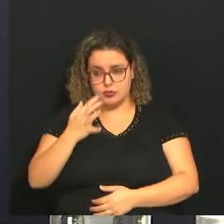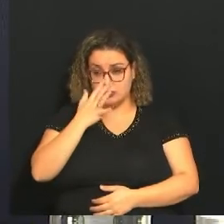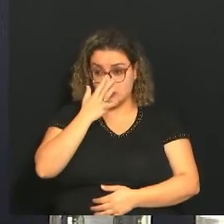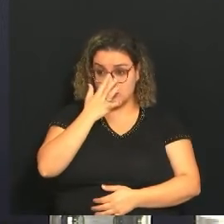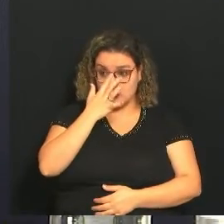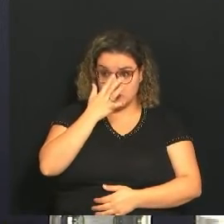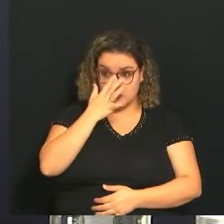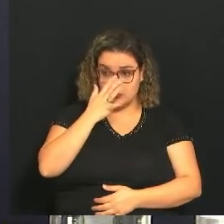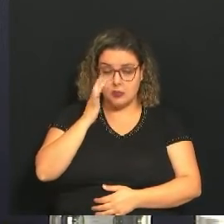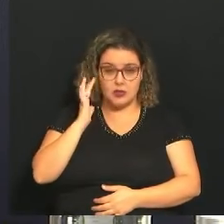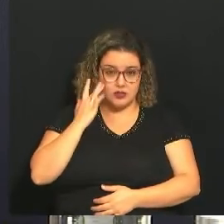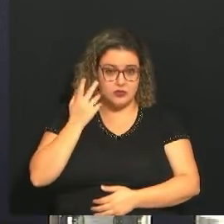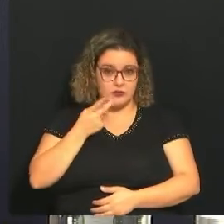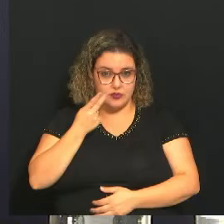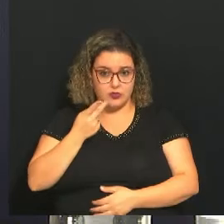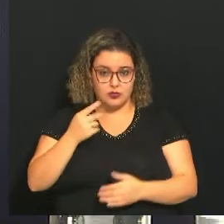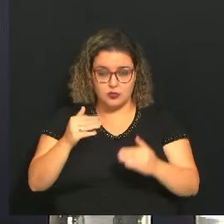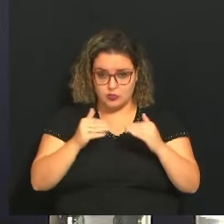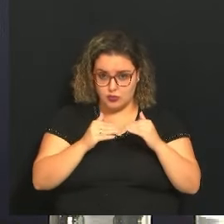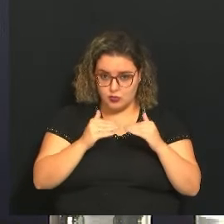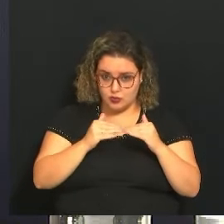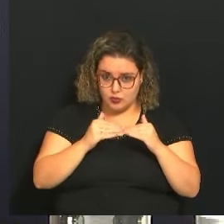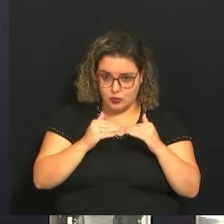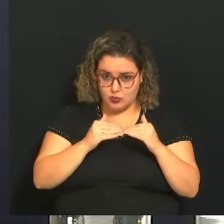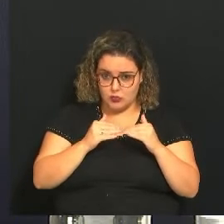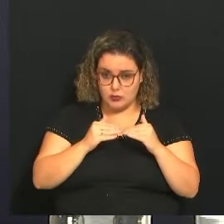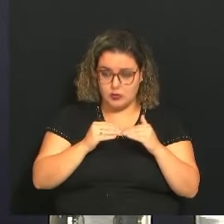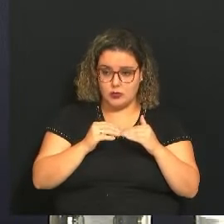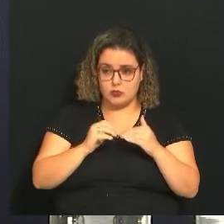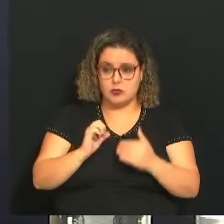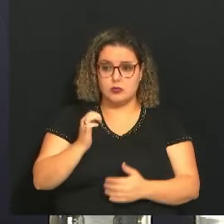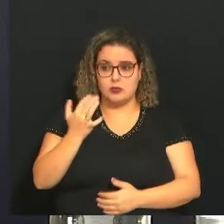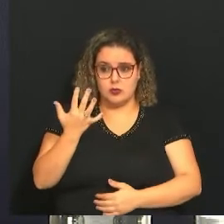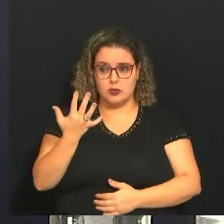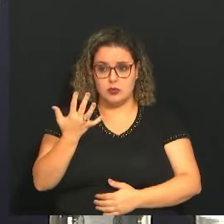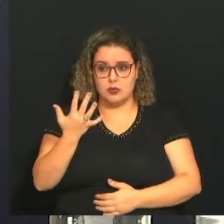né, do acordo que deve ter sido realizado